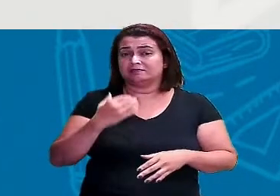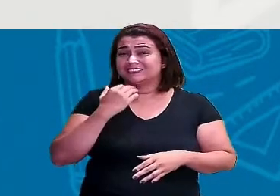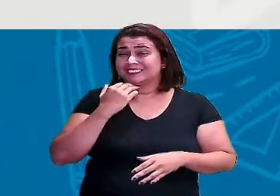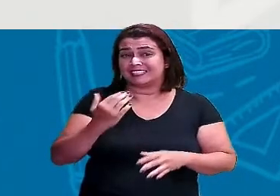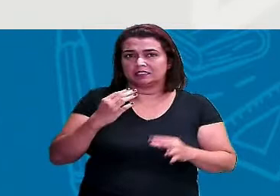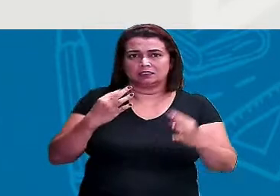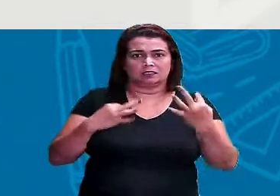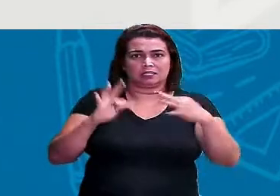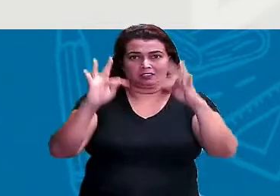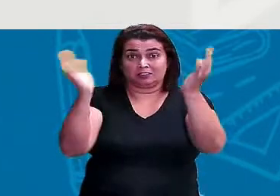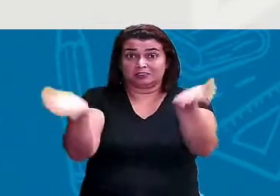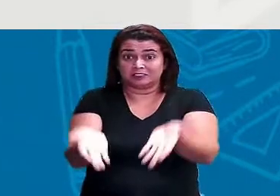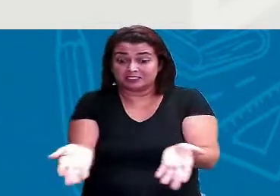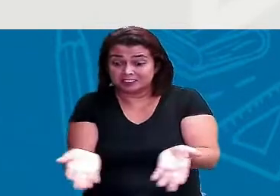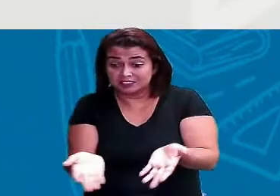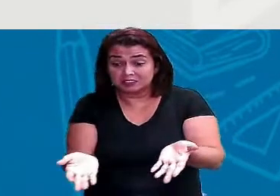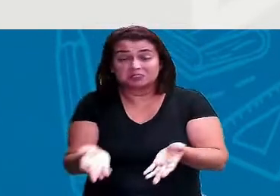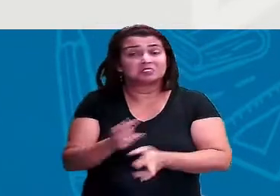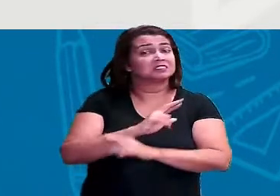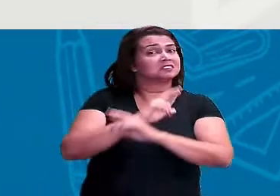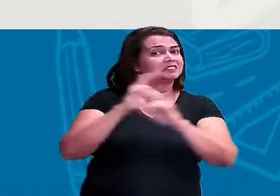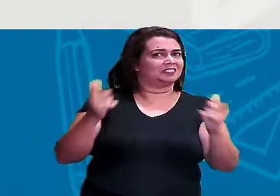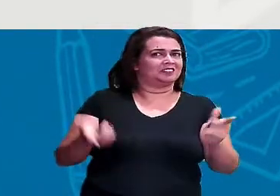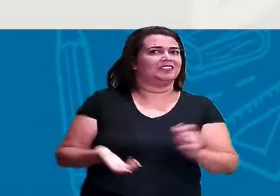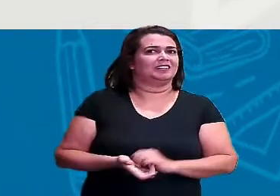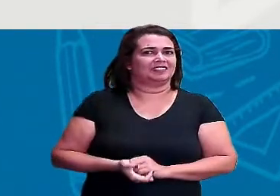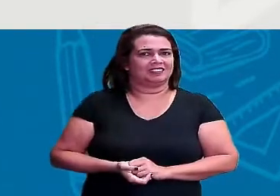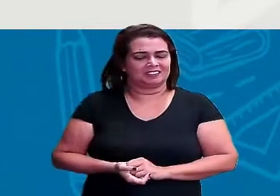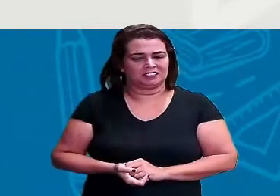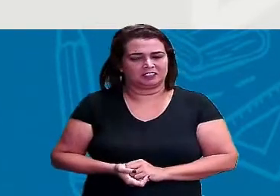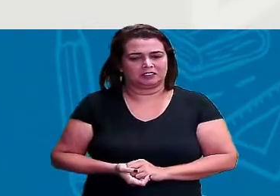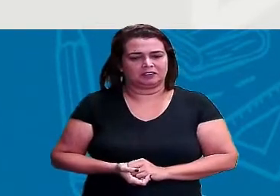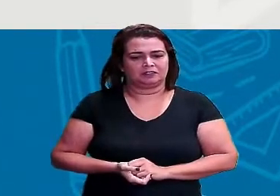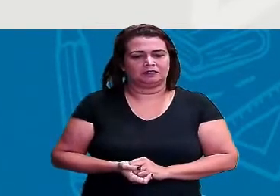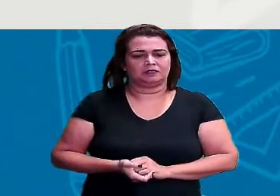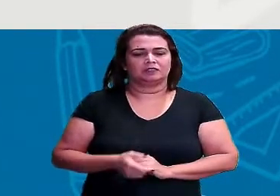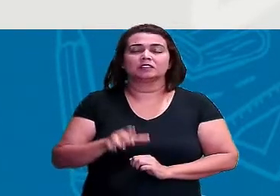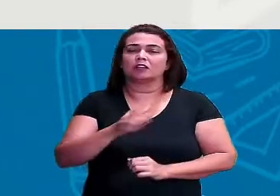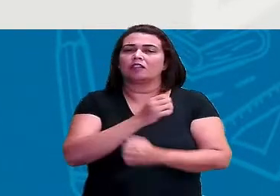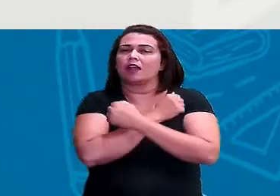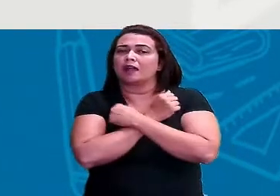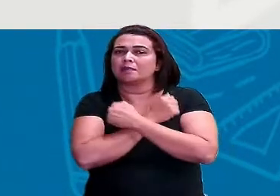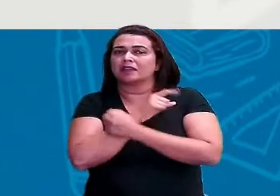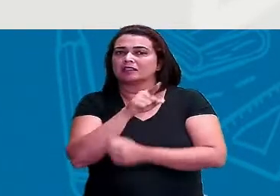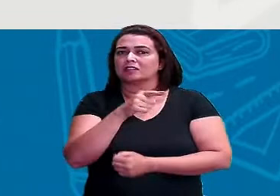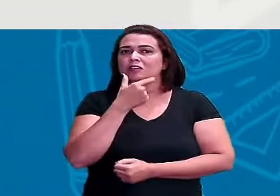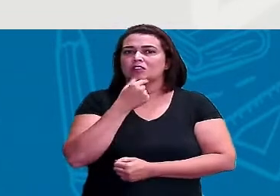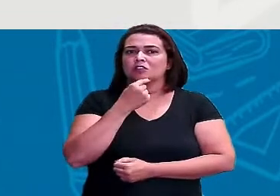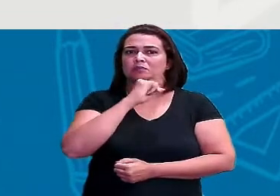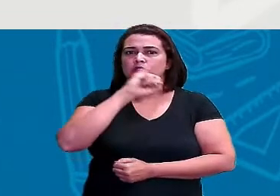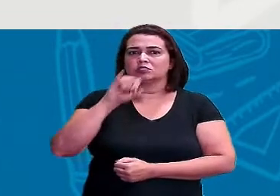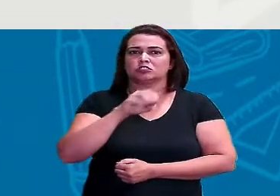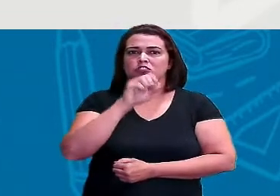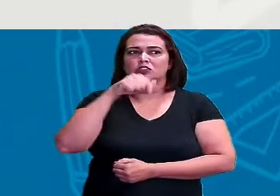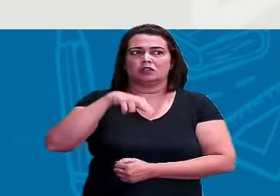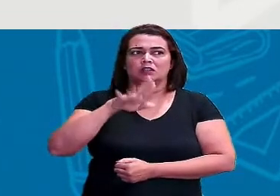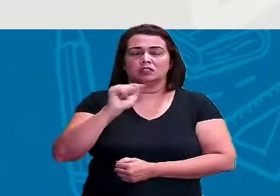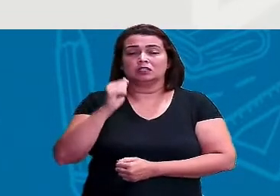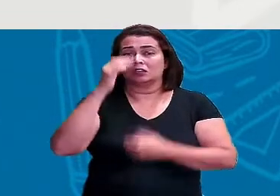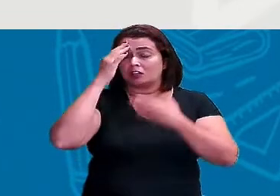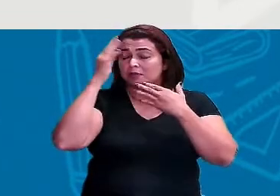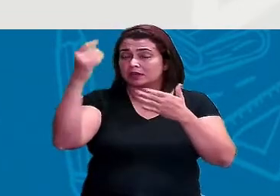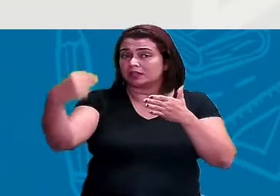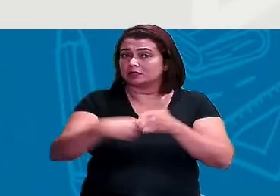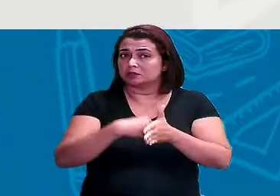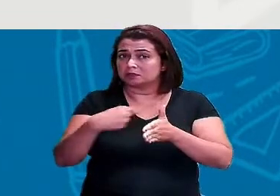disponível que nós vimos hoje, como essa que nós estamos vendo aqui na tela. Então, um abraço aí para o Joaquim Silva, para o Gabriel Dourado, né? Obrigado pela